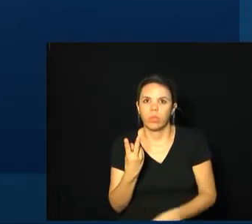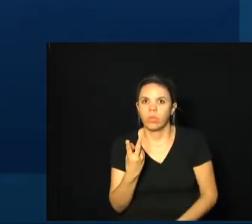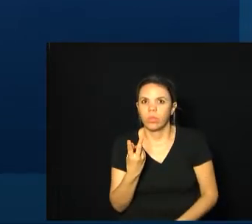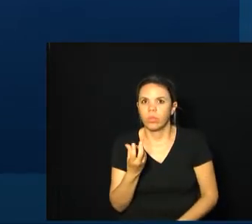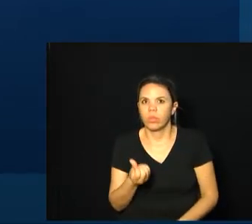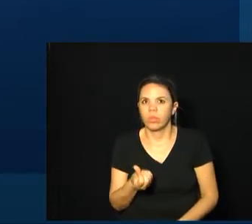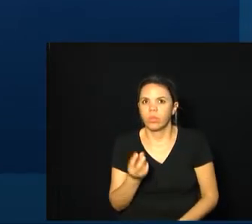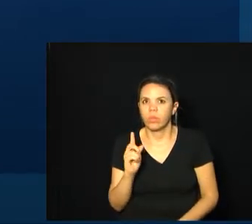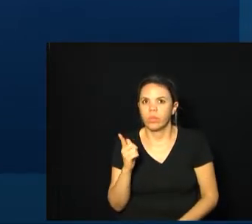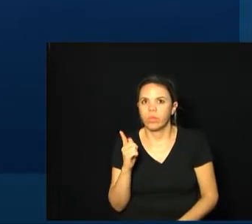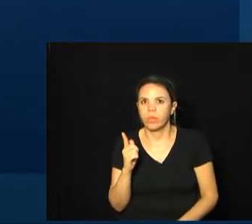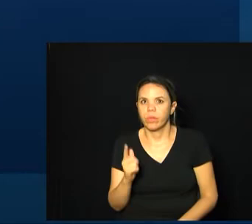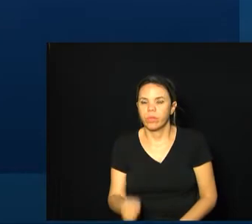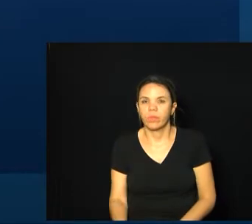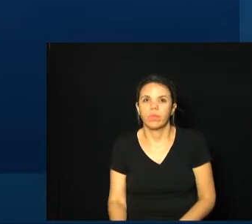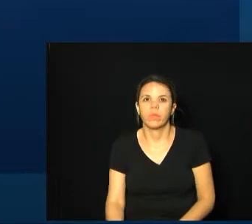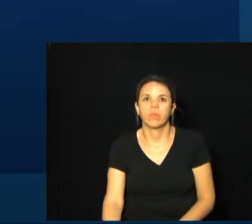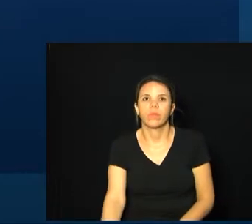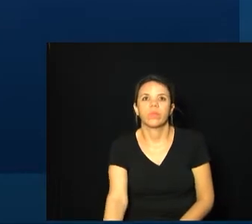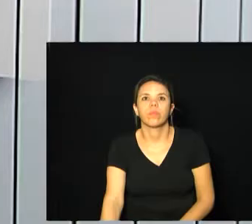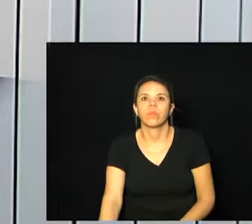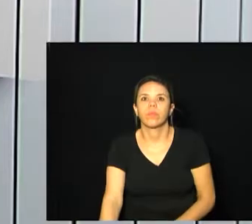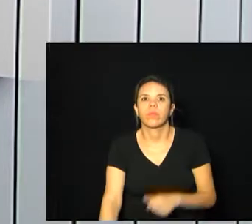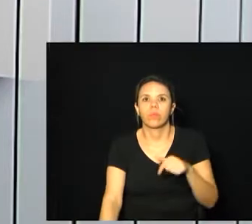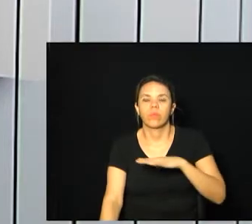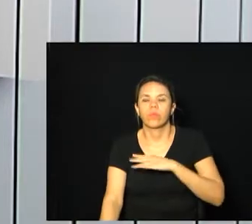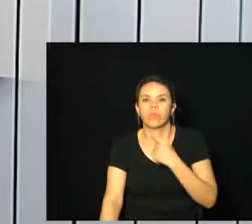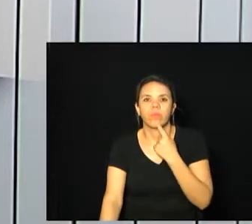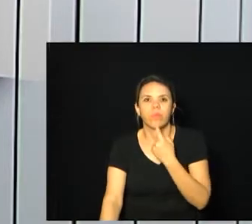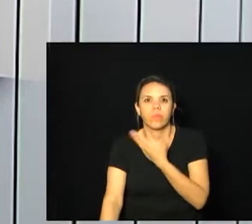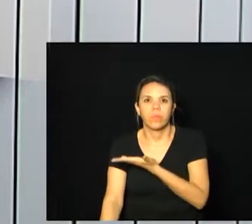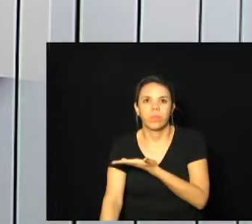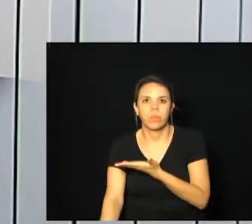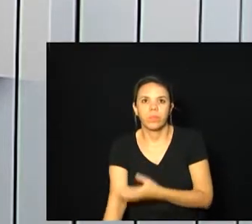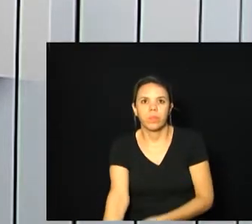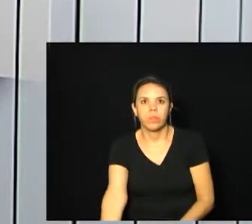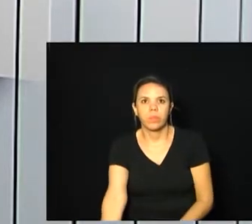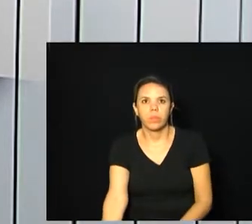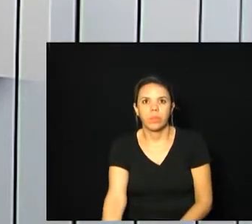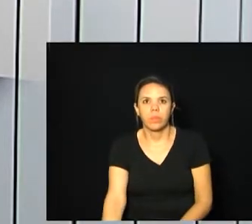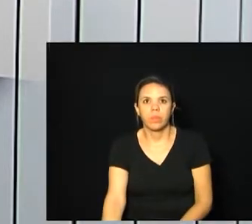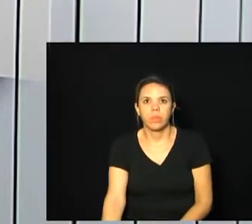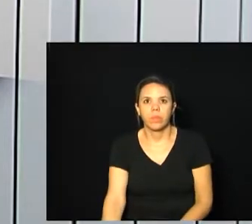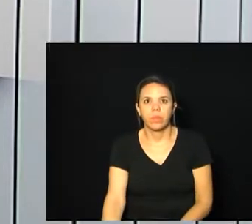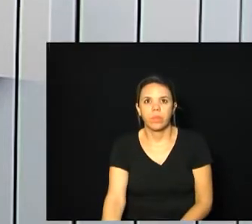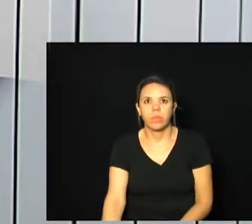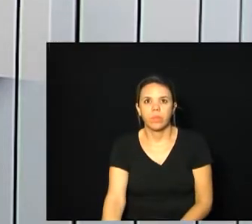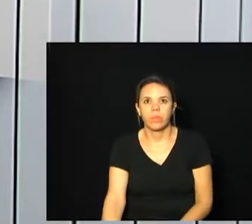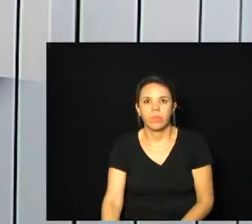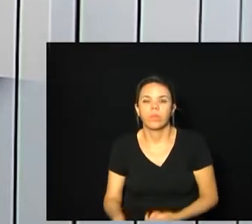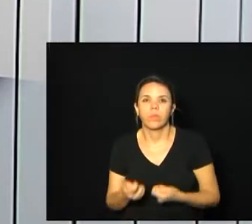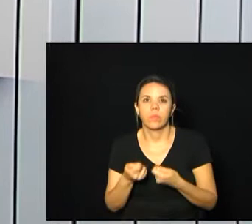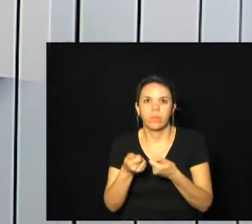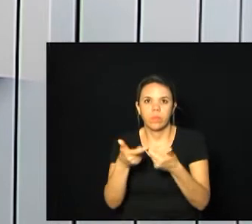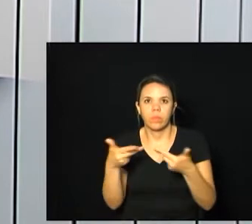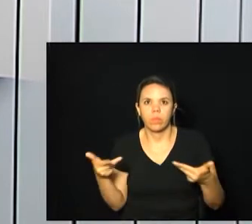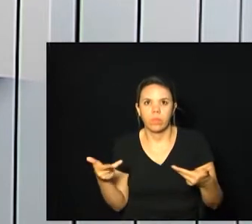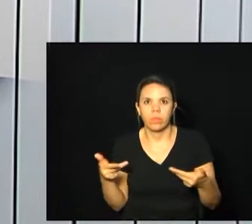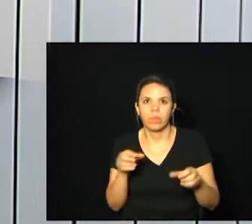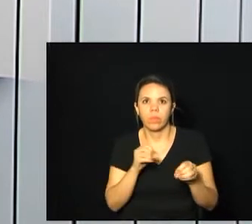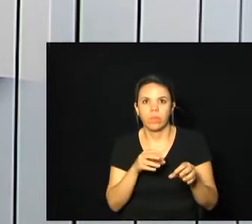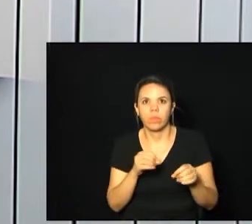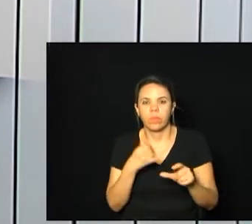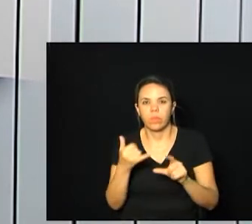não passa dos 26 aqui na cidade de Campinas. Olha só, os benefícios do